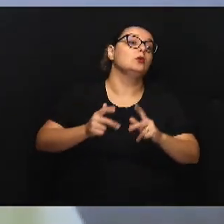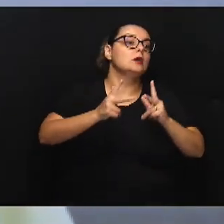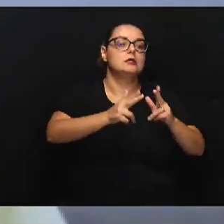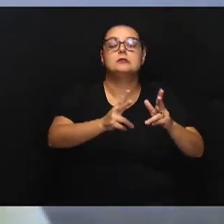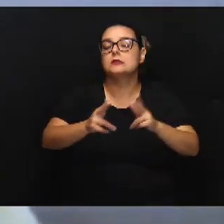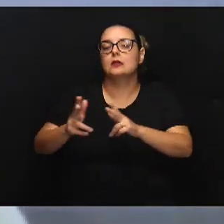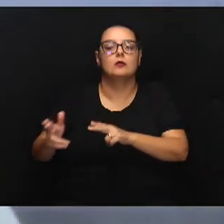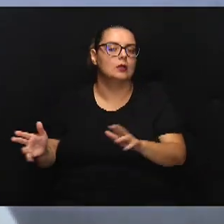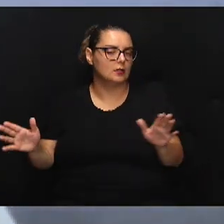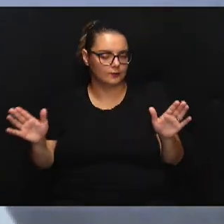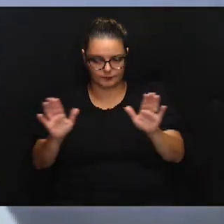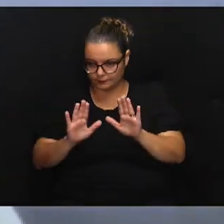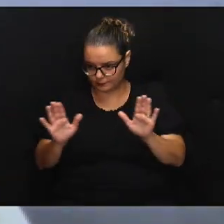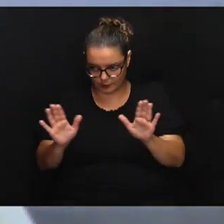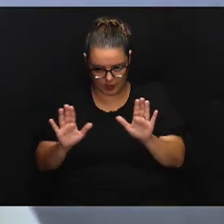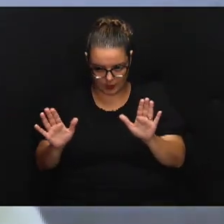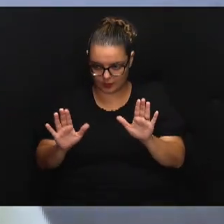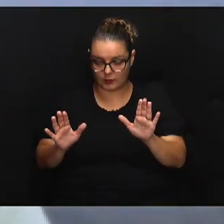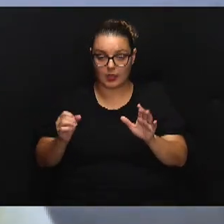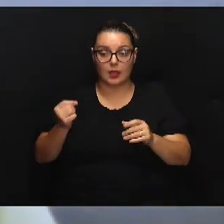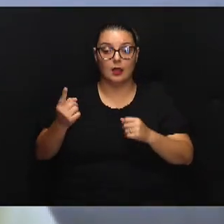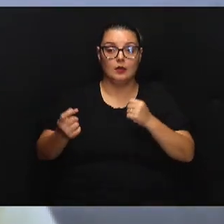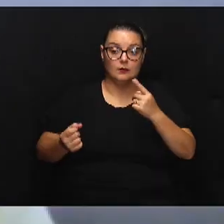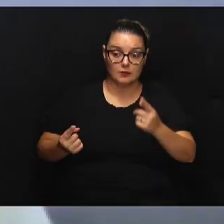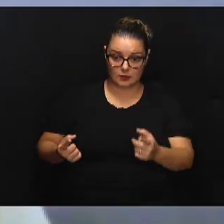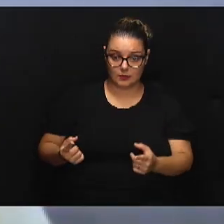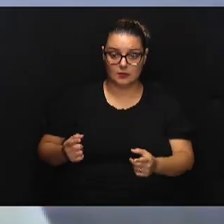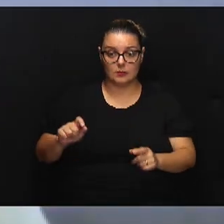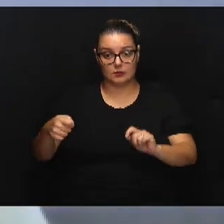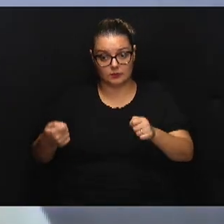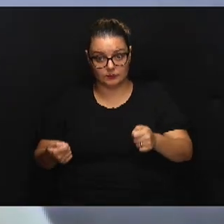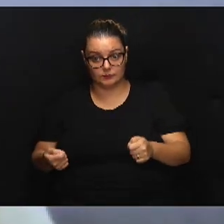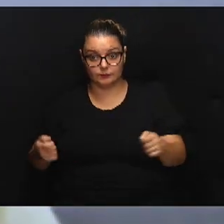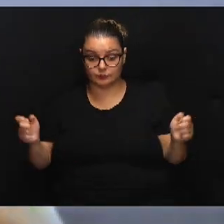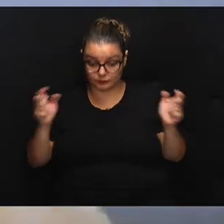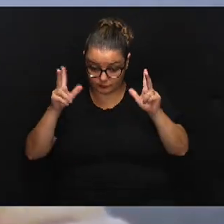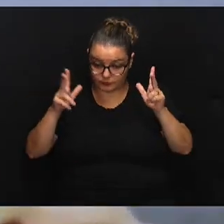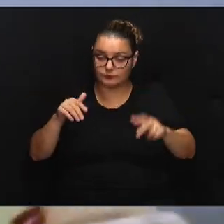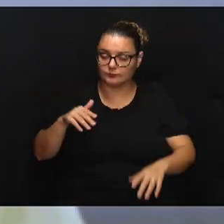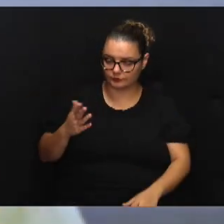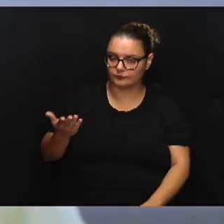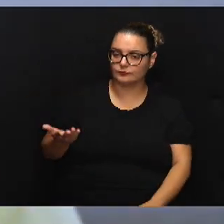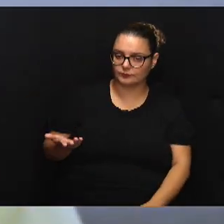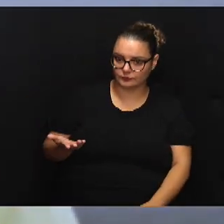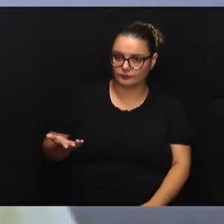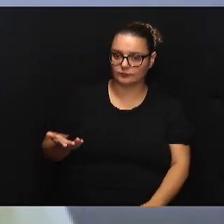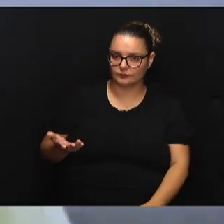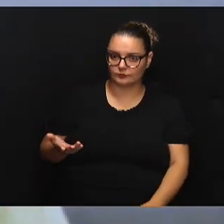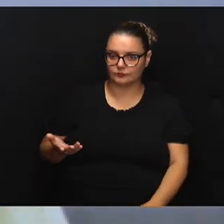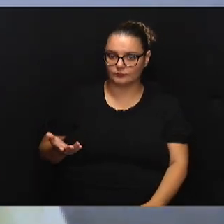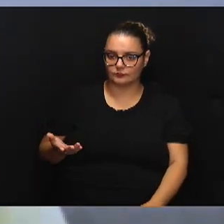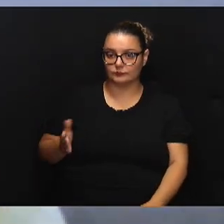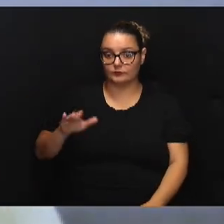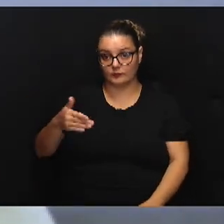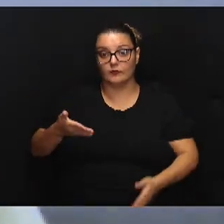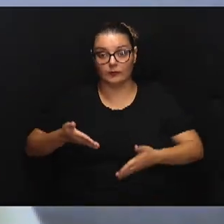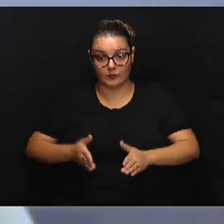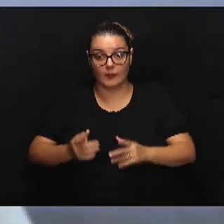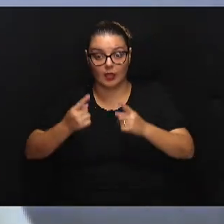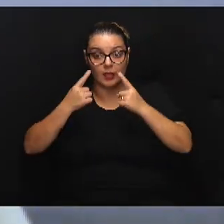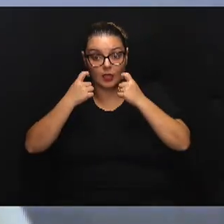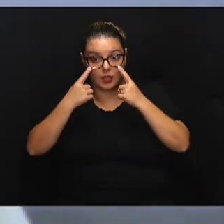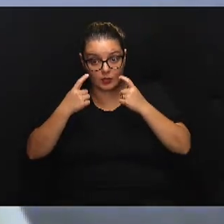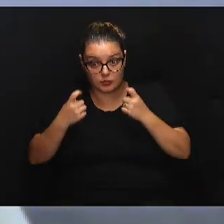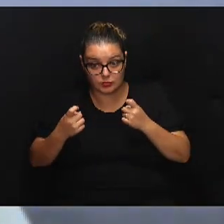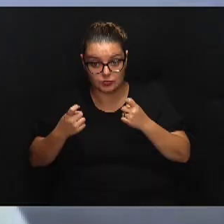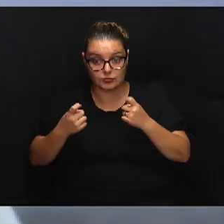crianças têm estes sinais, mas os sinais que mais chamam a atenção é o logo que nasce, é o choro,